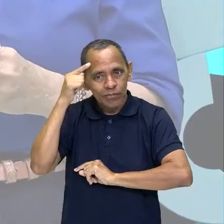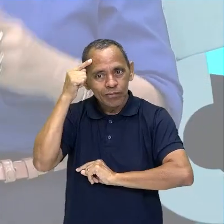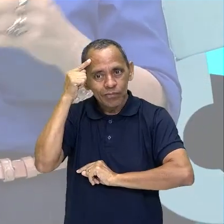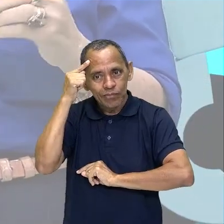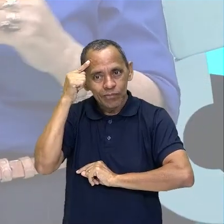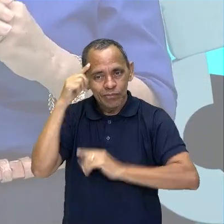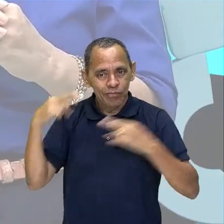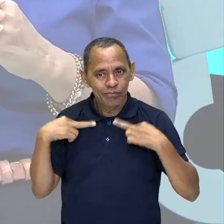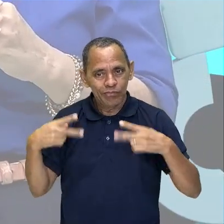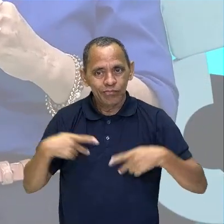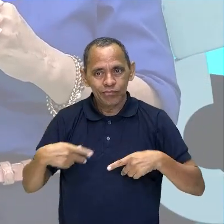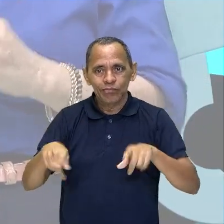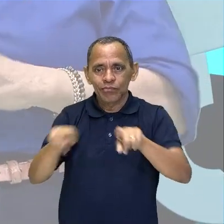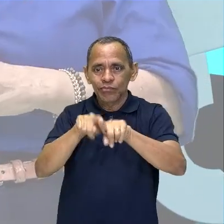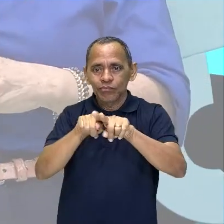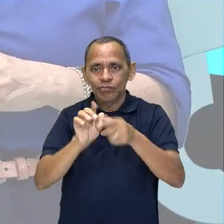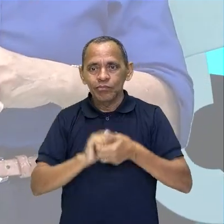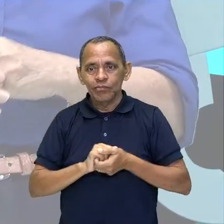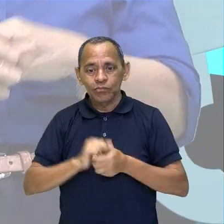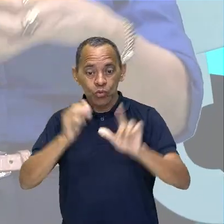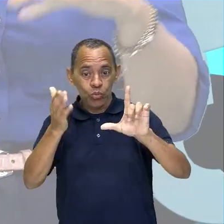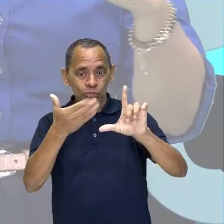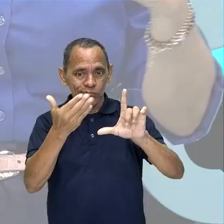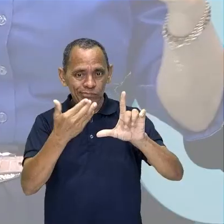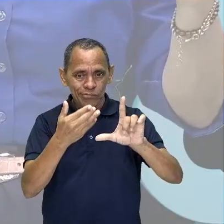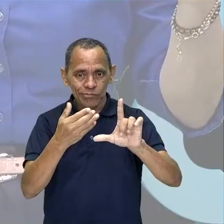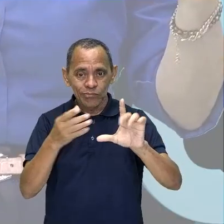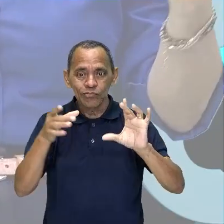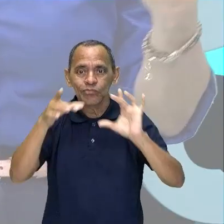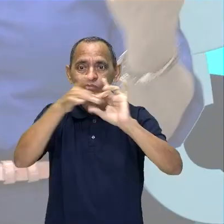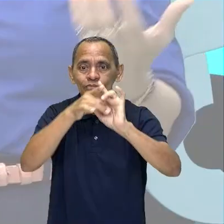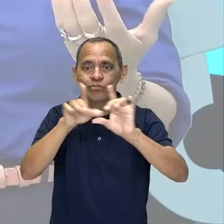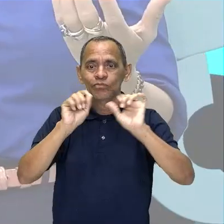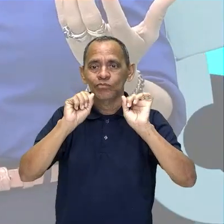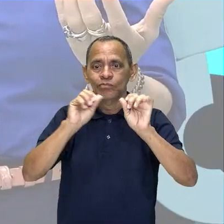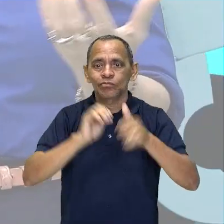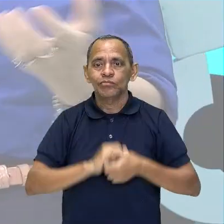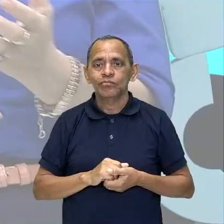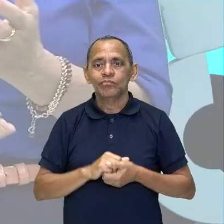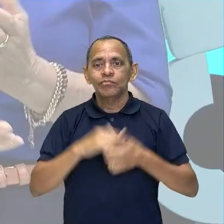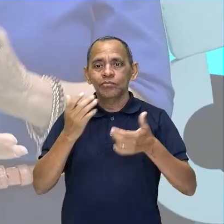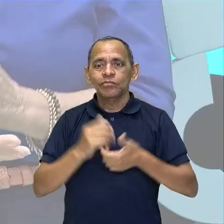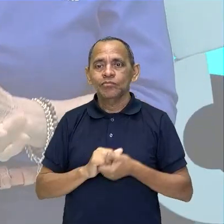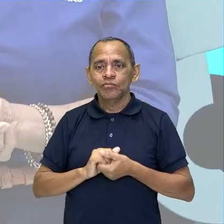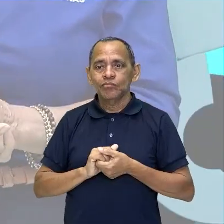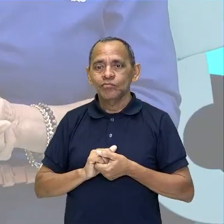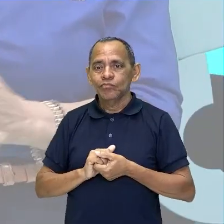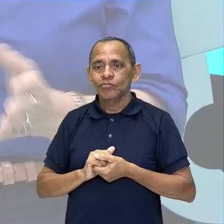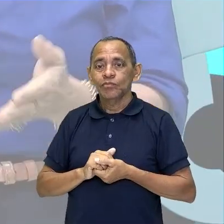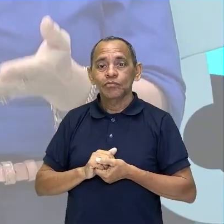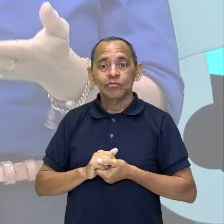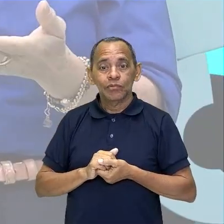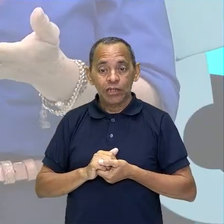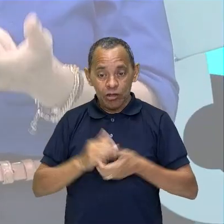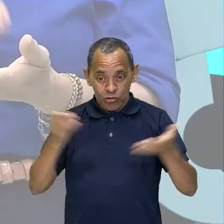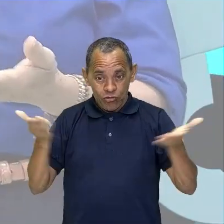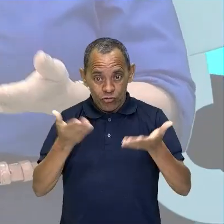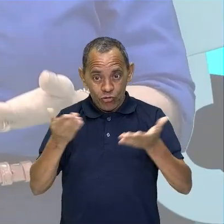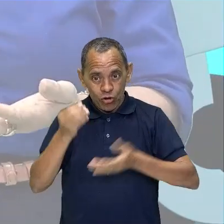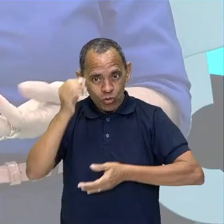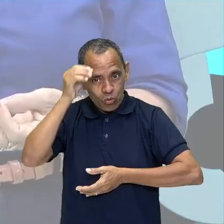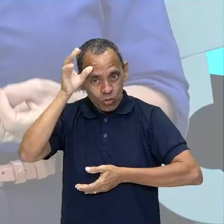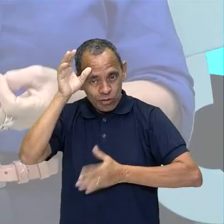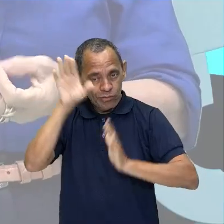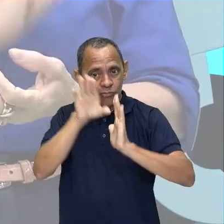humano. Exatamente. Então, você aqui vai conhecer agora o